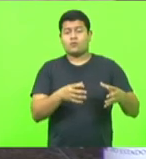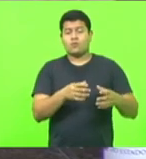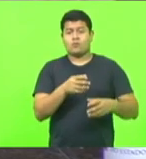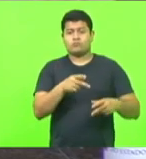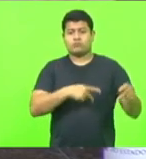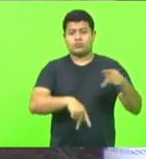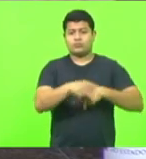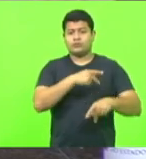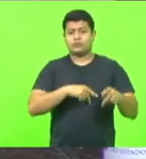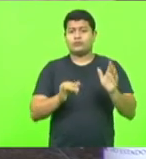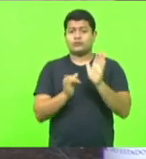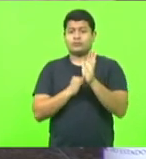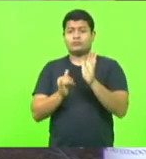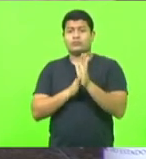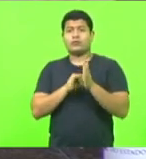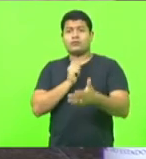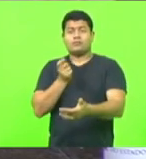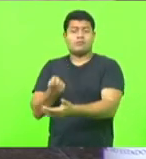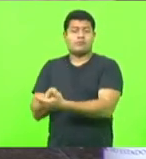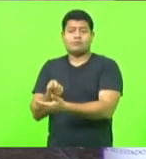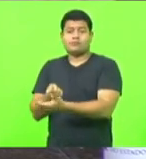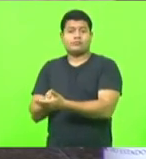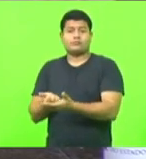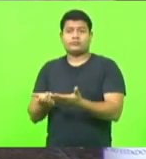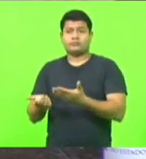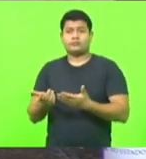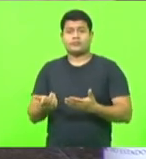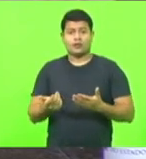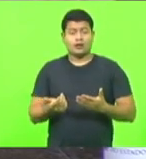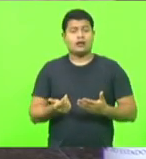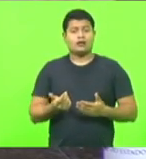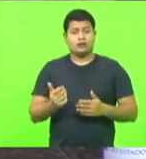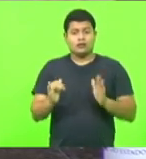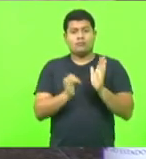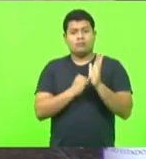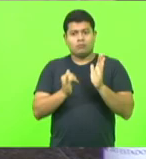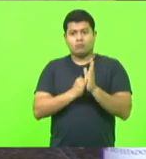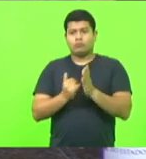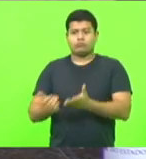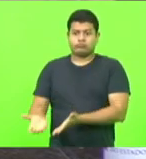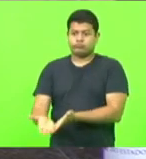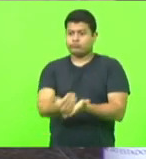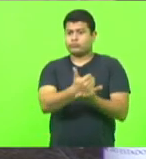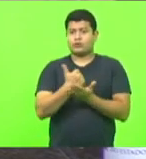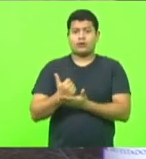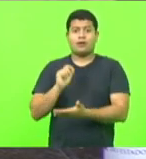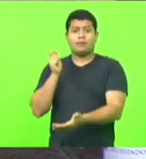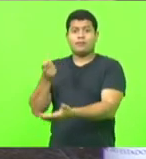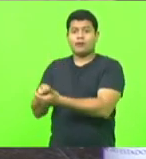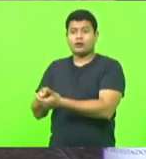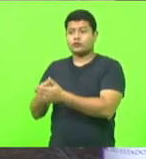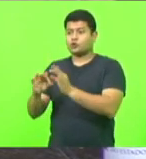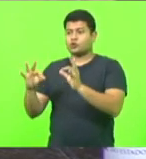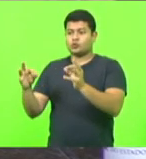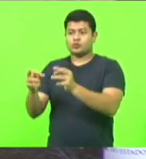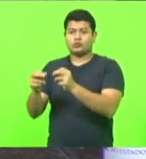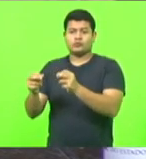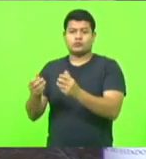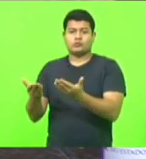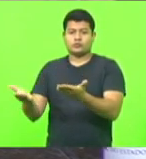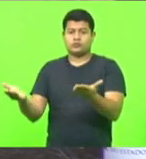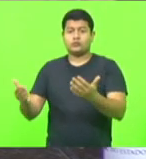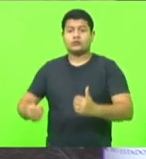os impostos que são tirados dos pobres para pagar todo esse custo dos nossos institutos federais. Muitos